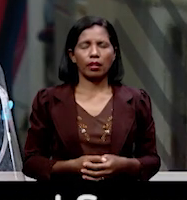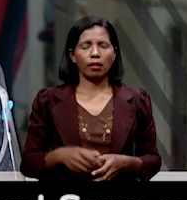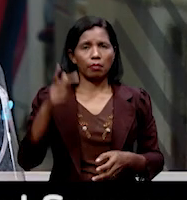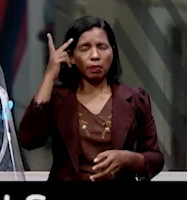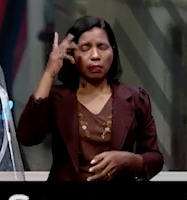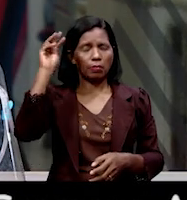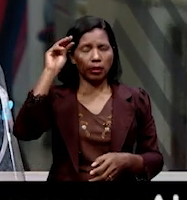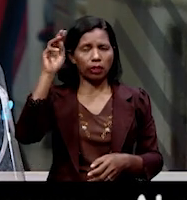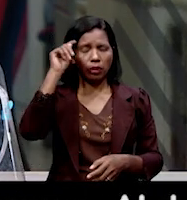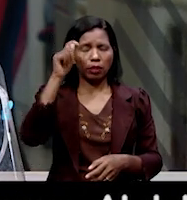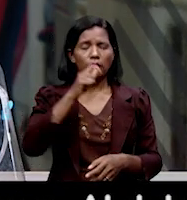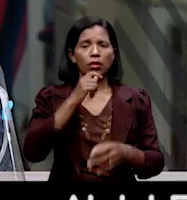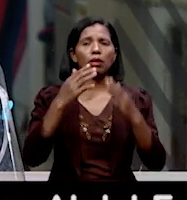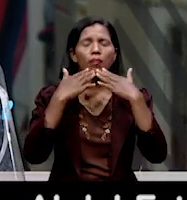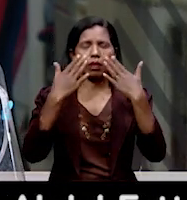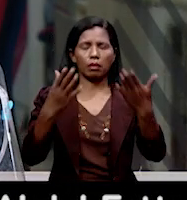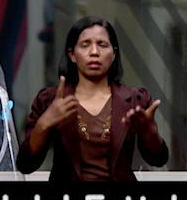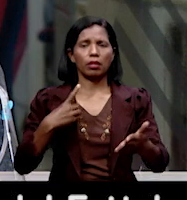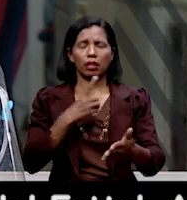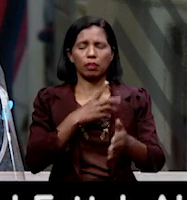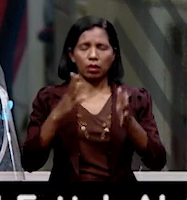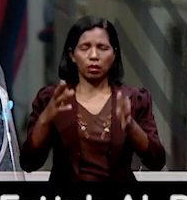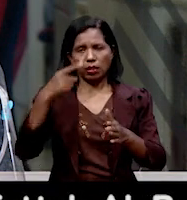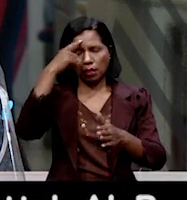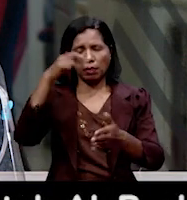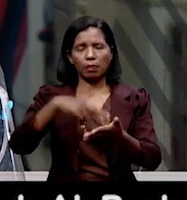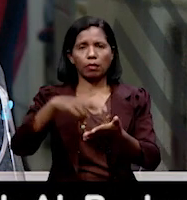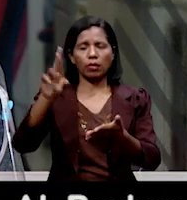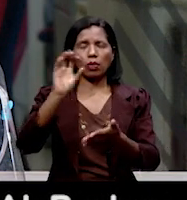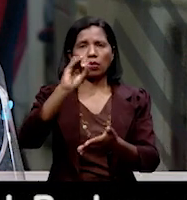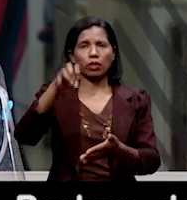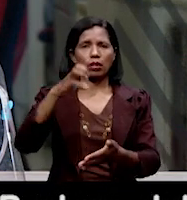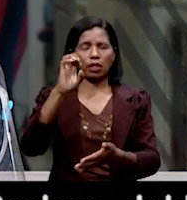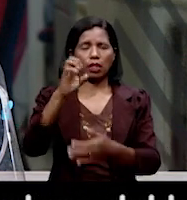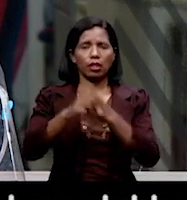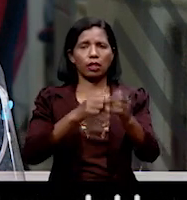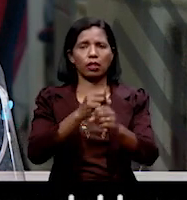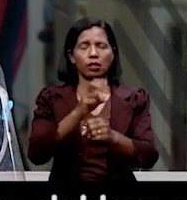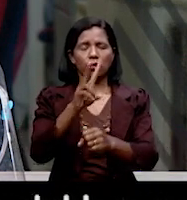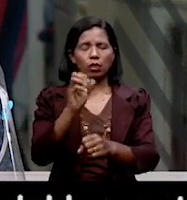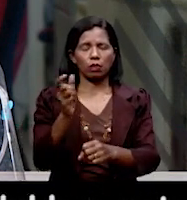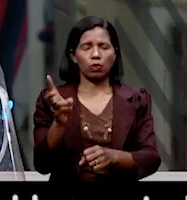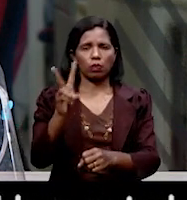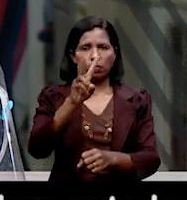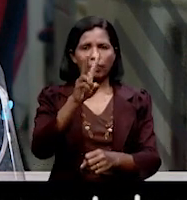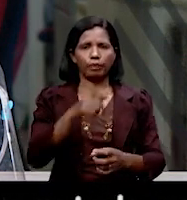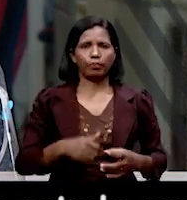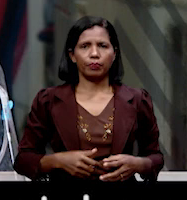Primeiro-ministro Dona Matan Rué, que atua agradece para o deputado Sira, também aprova o orçamento geral do Estado, Rihun Rua, Rua Nulo, Recin